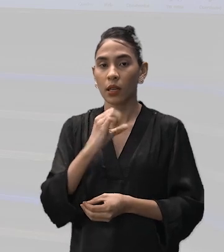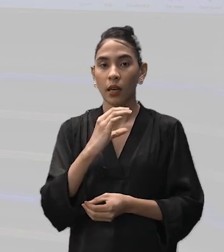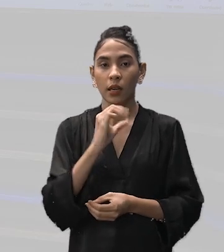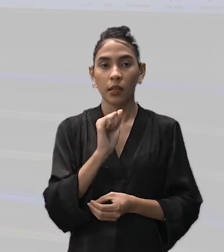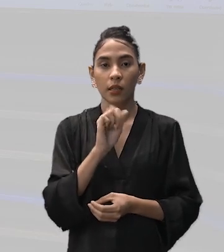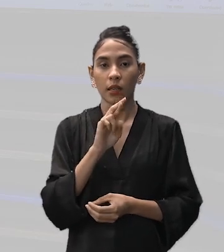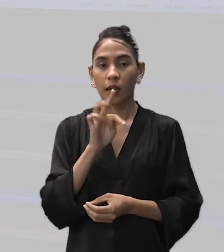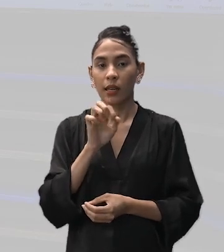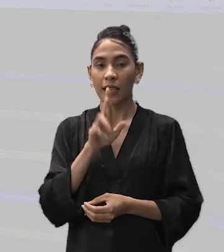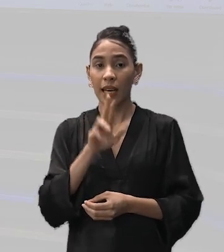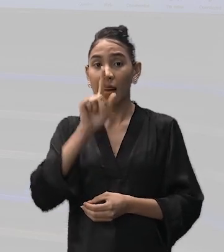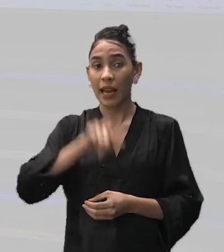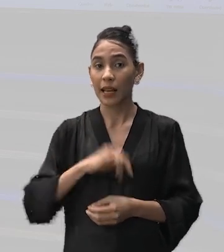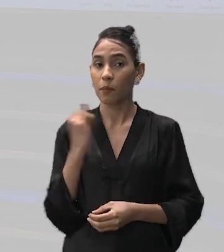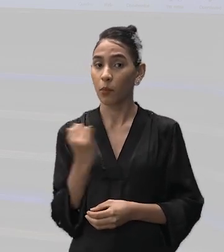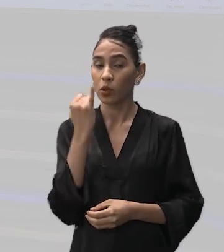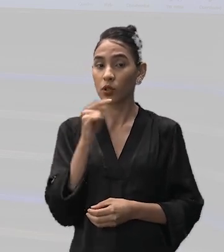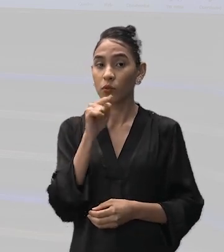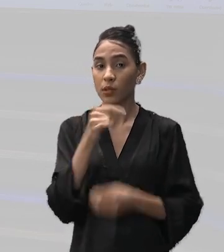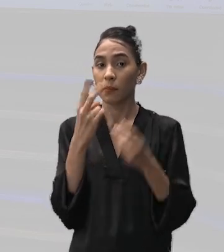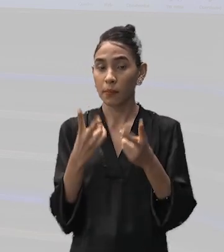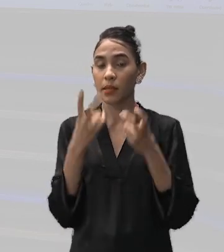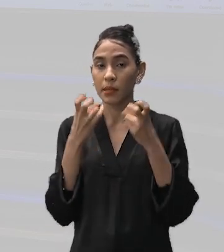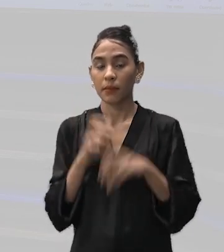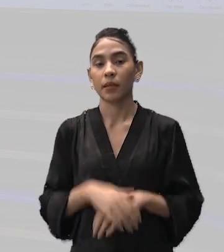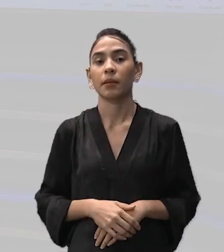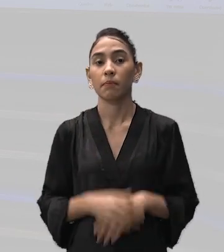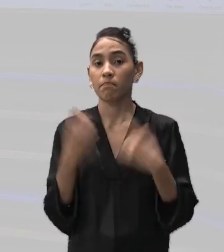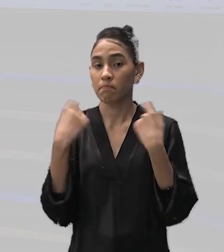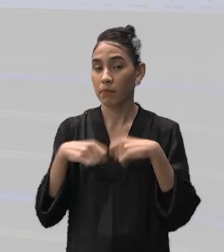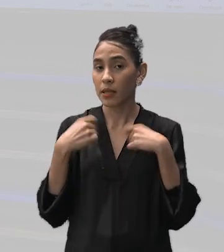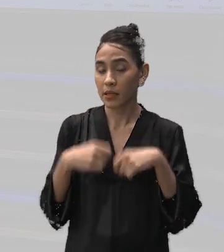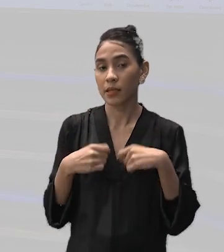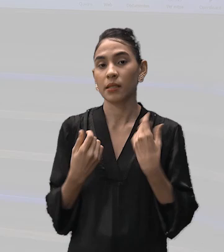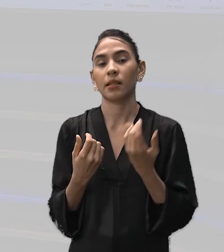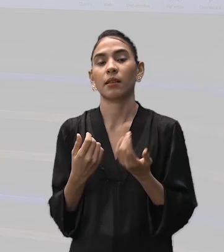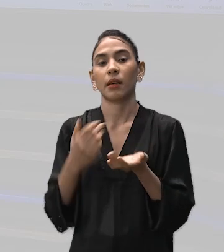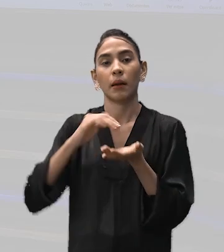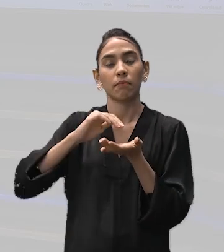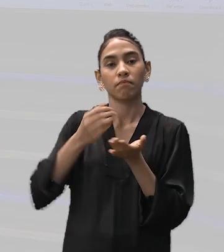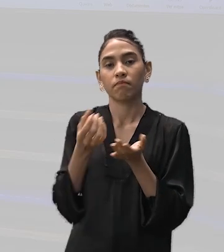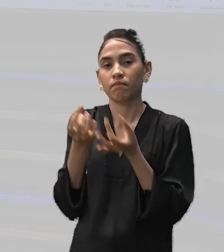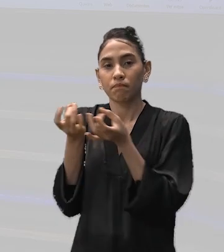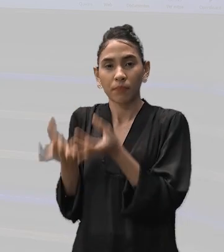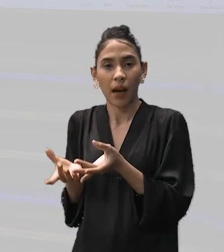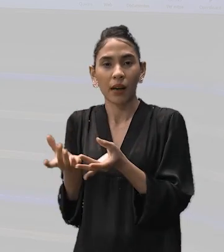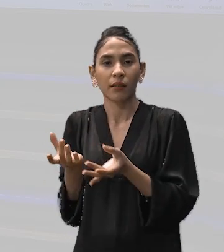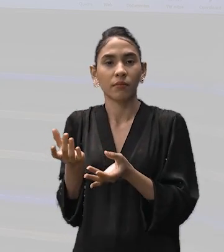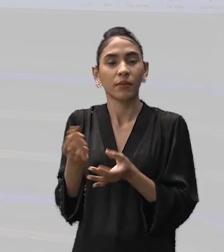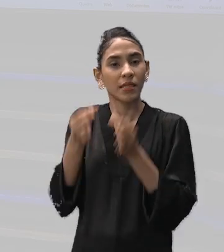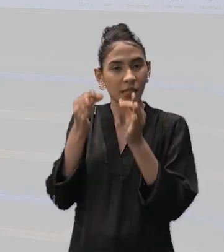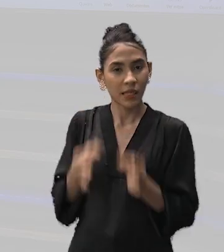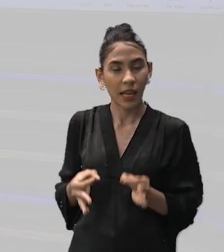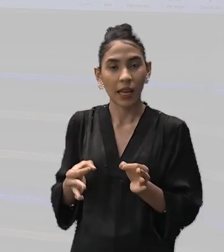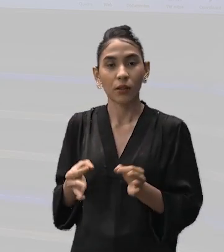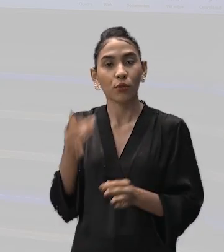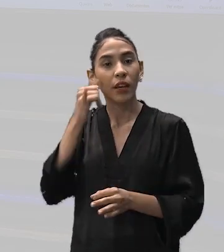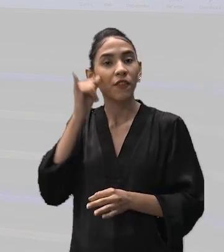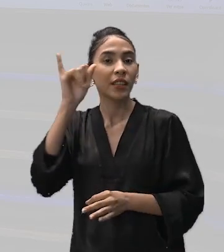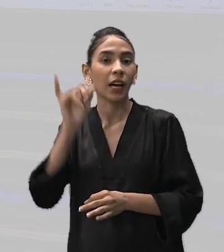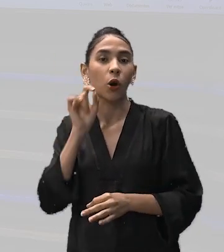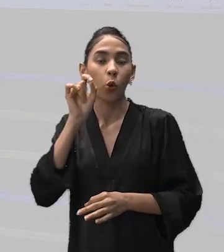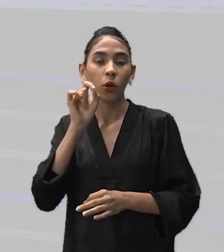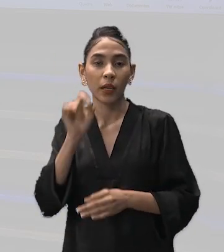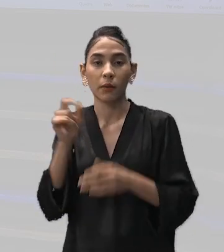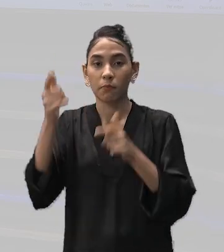você perceber que você deve descartá-lo de forma consciente, de modo que não vá ferir, né, não